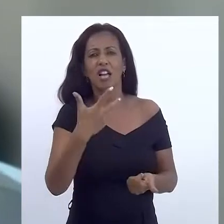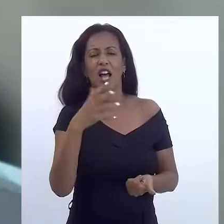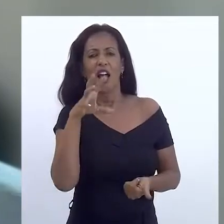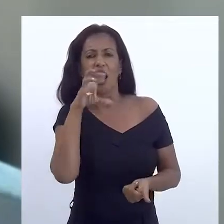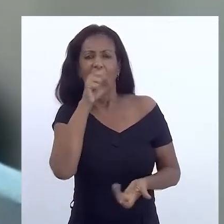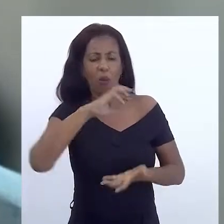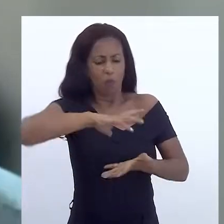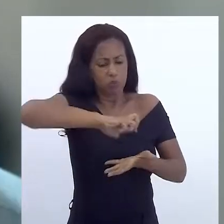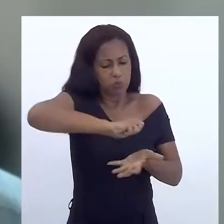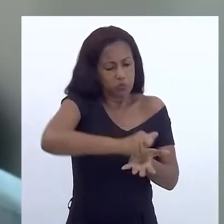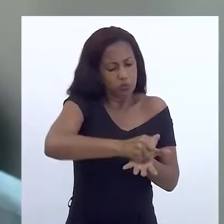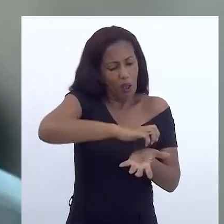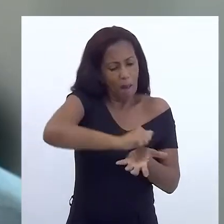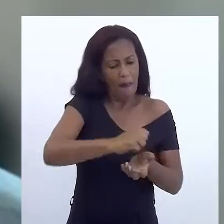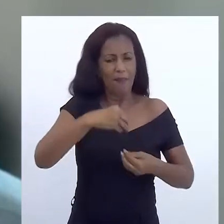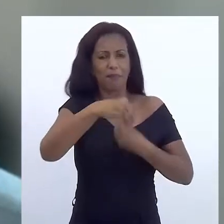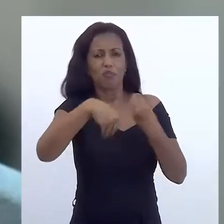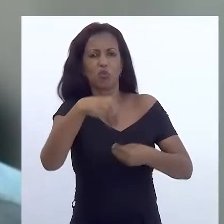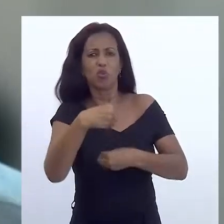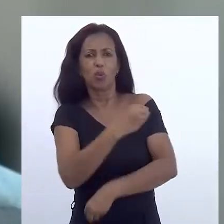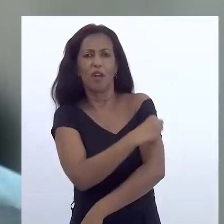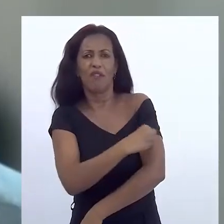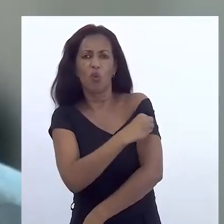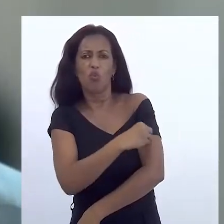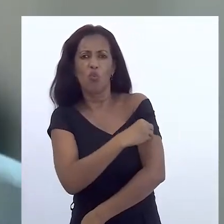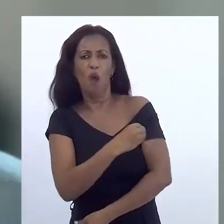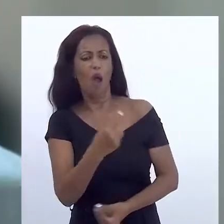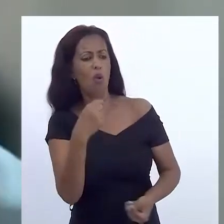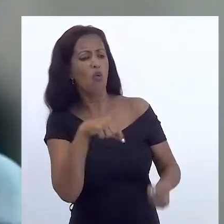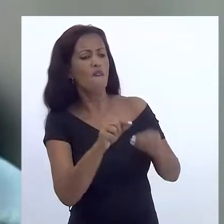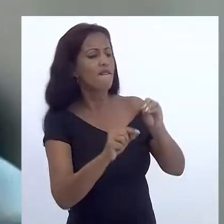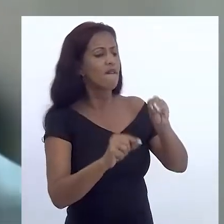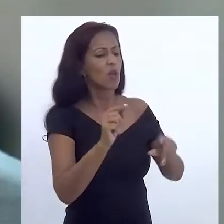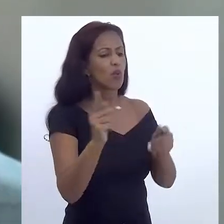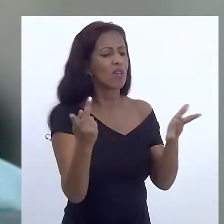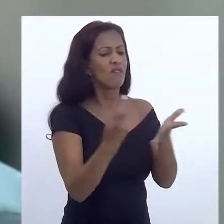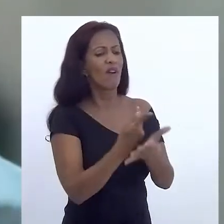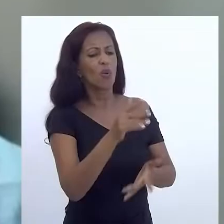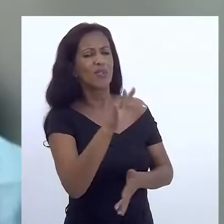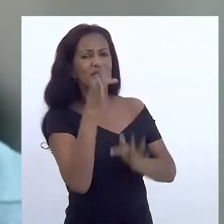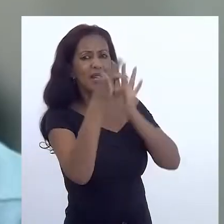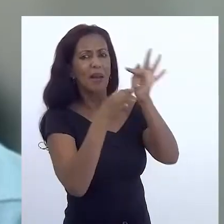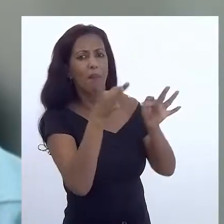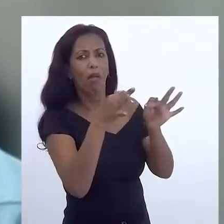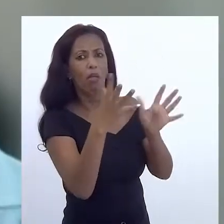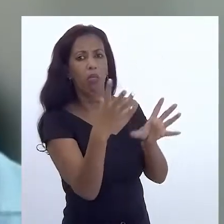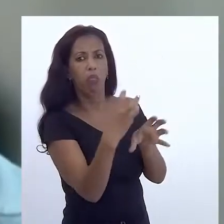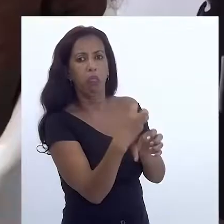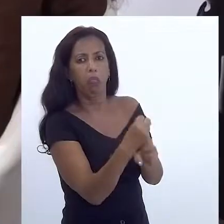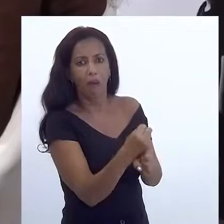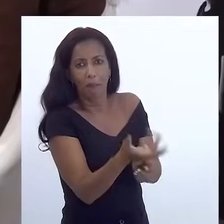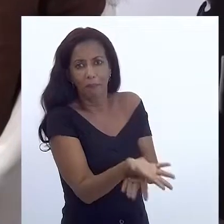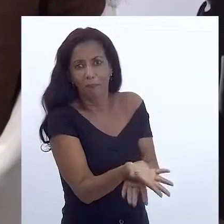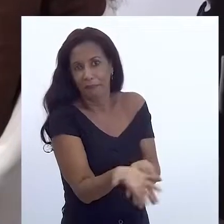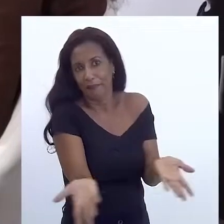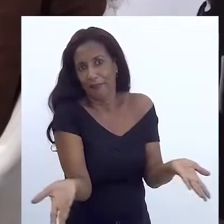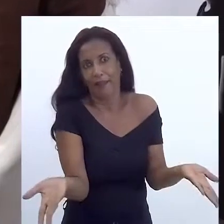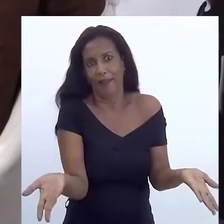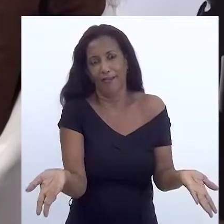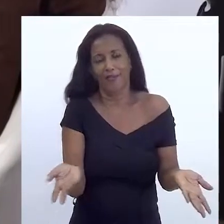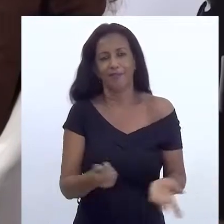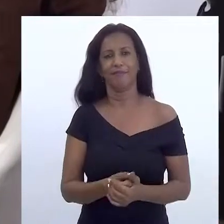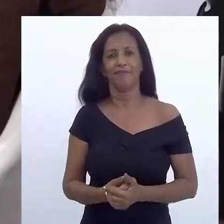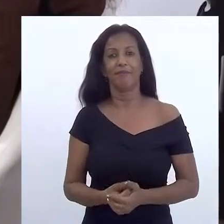Espremia casca de tangerina, misturava com álcool, com cera, não sei o que, colocava e via o que acontecia com as plantas. Claro que matava.